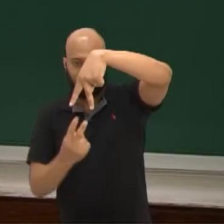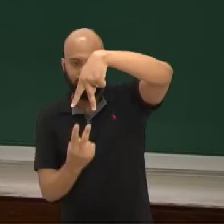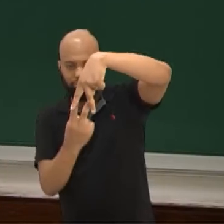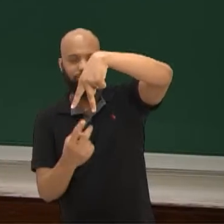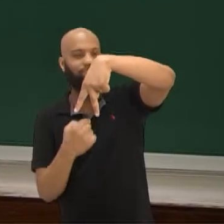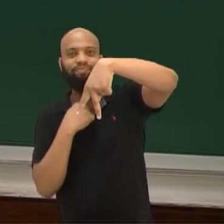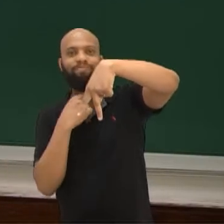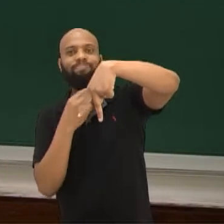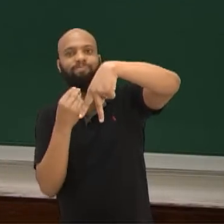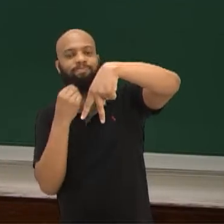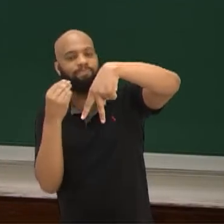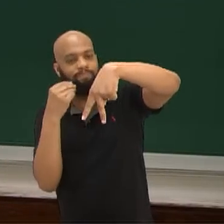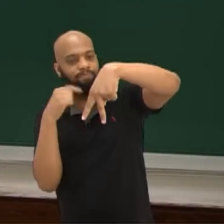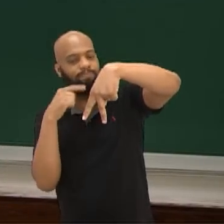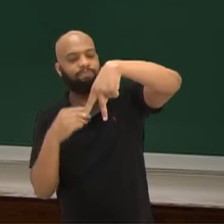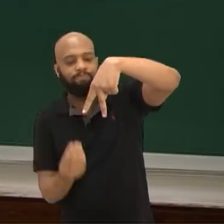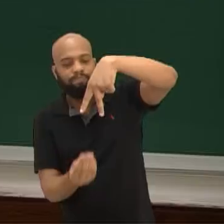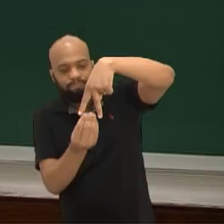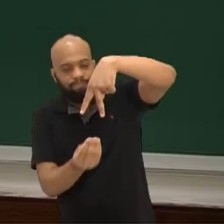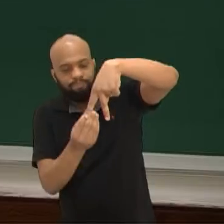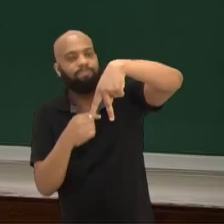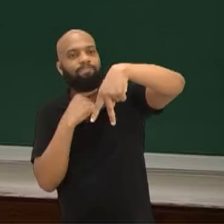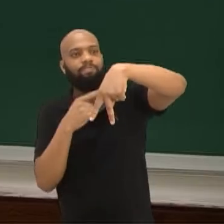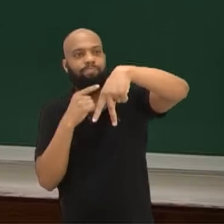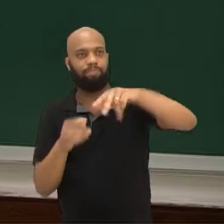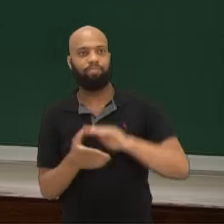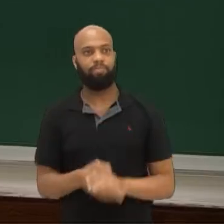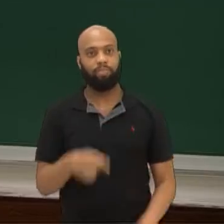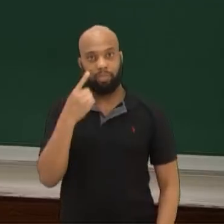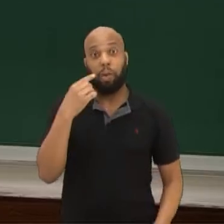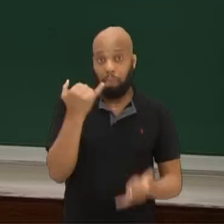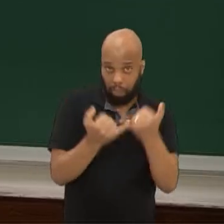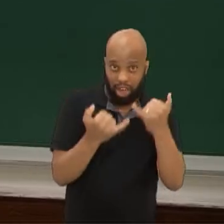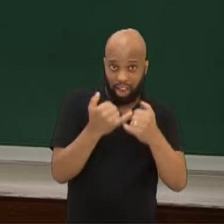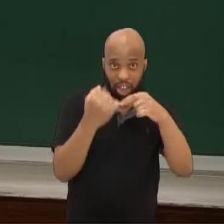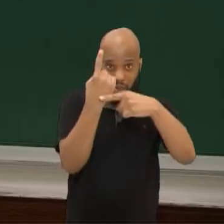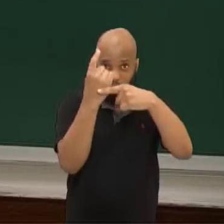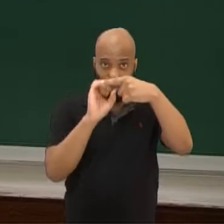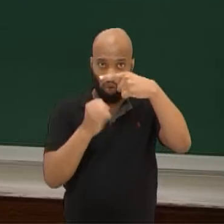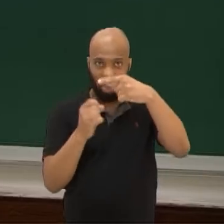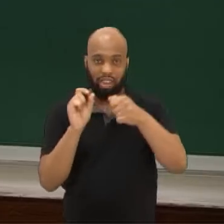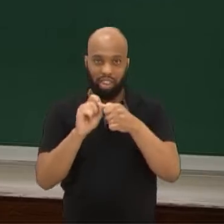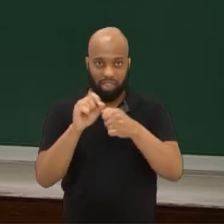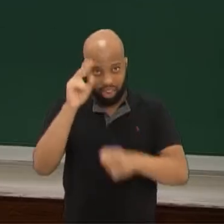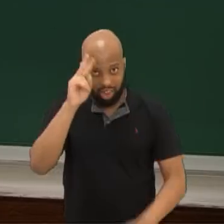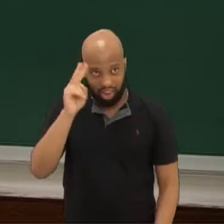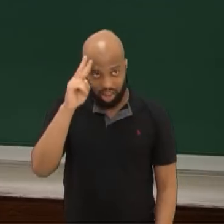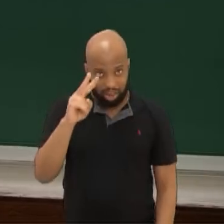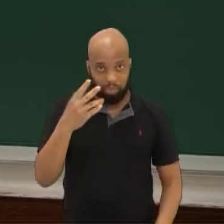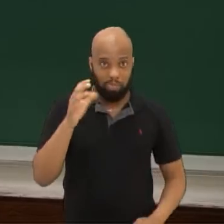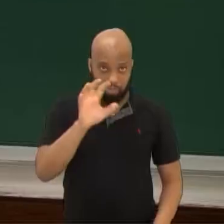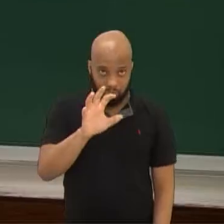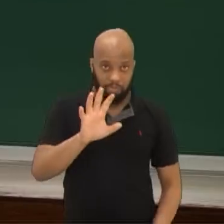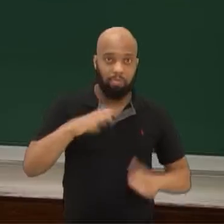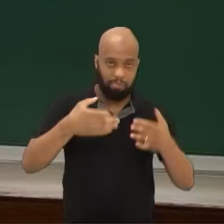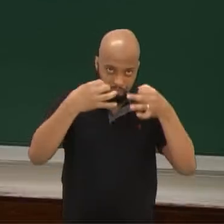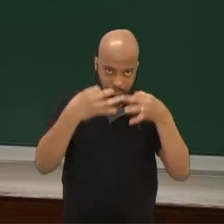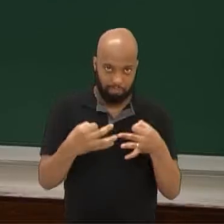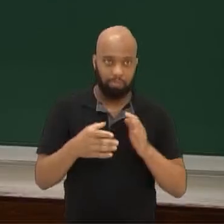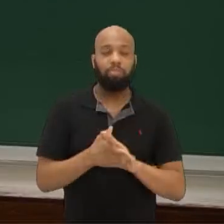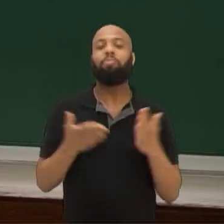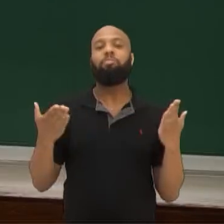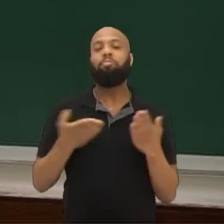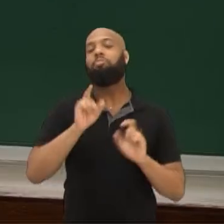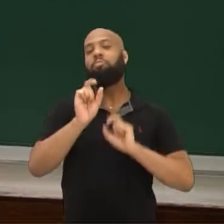que ele é próximo àquele 1/8 que a gente tinha? Olha lá, ó, ele é próximo ao 1/8 que a gente fez, né? Lembram lá? Certo?